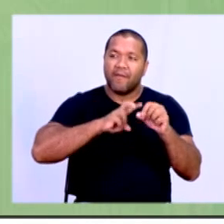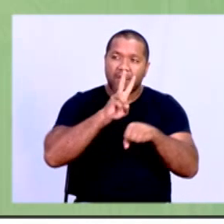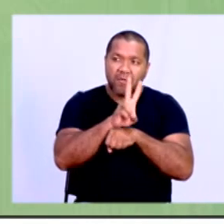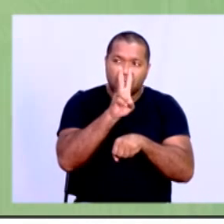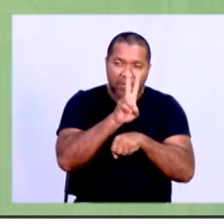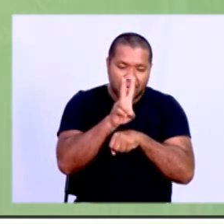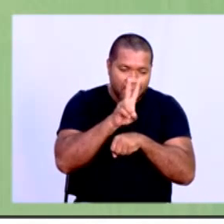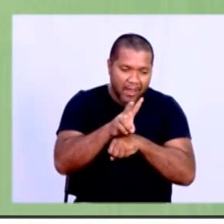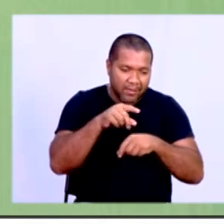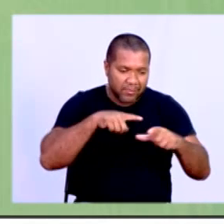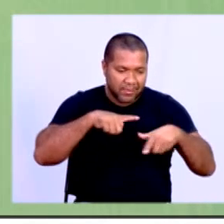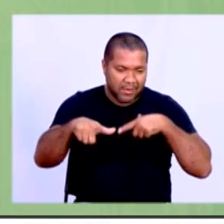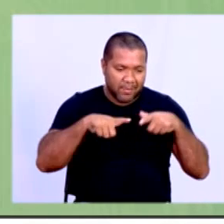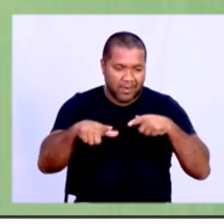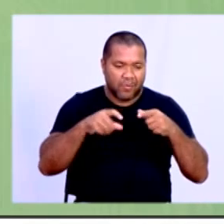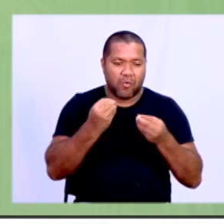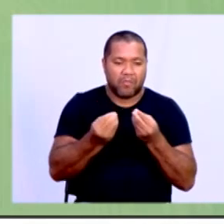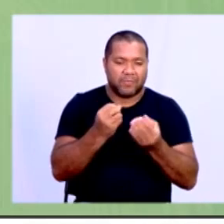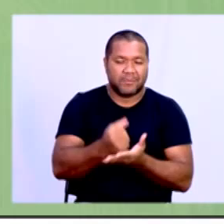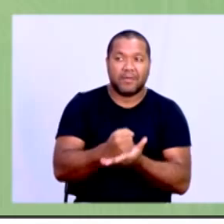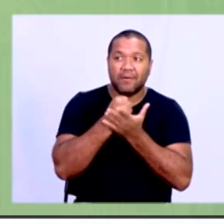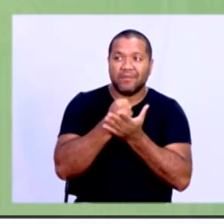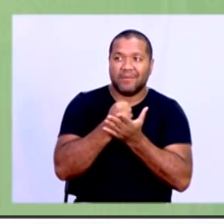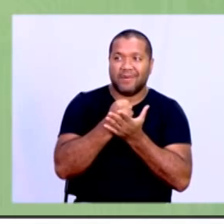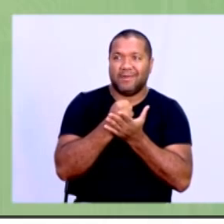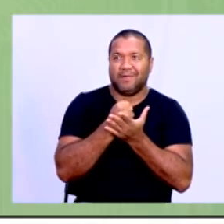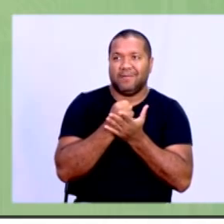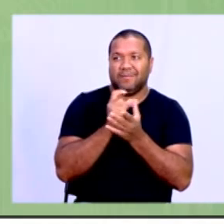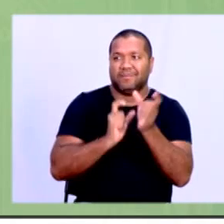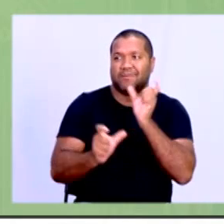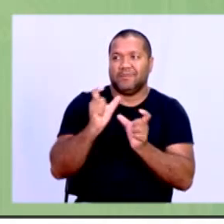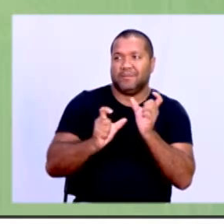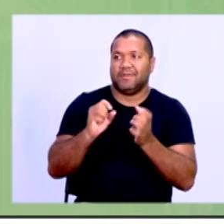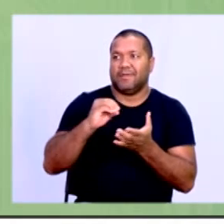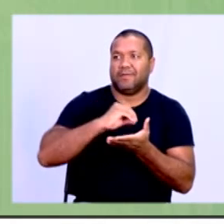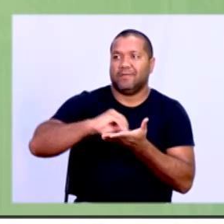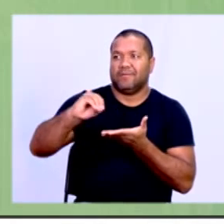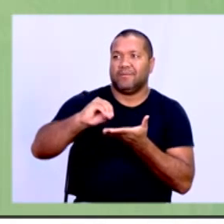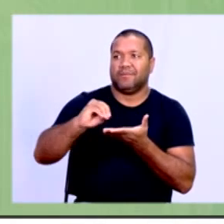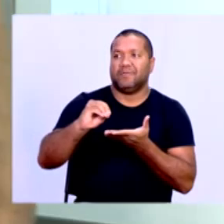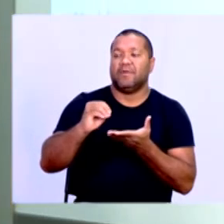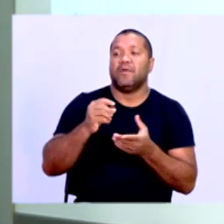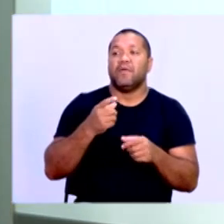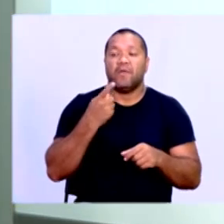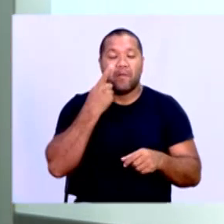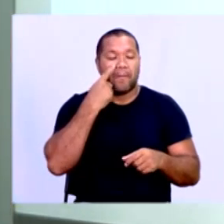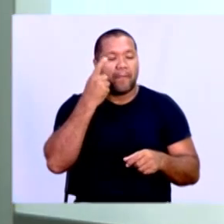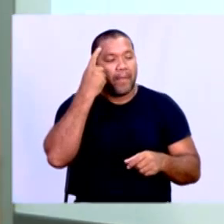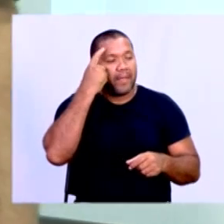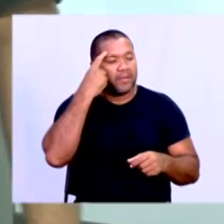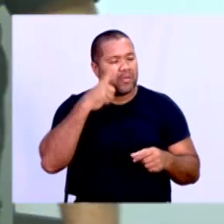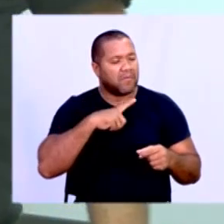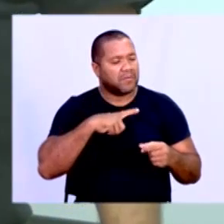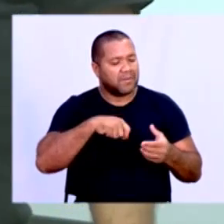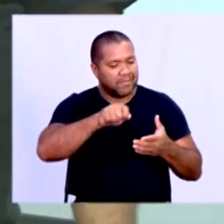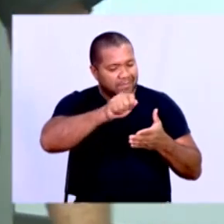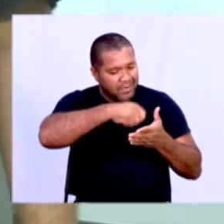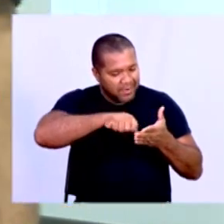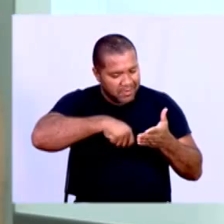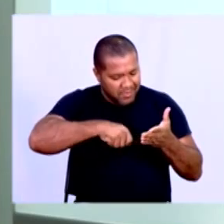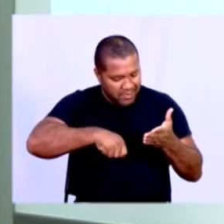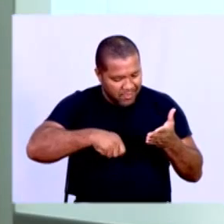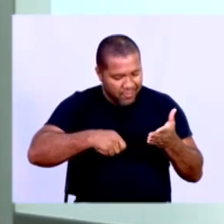como de salvar os dados dos usuários. Então, na hora, imagina só, você preencheu aquele formulário